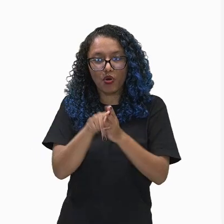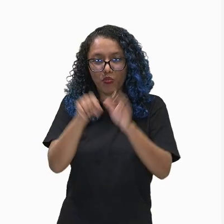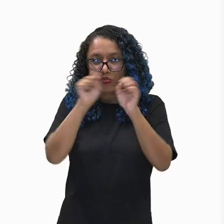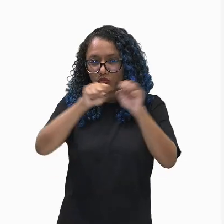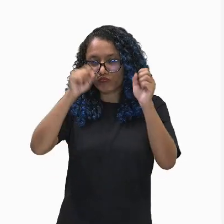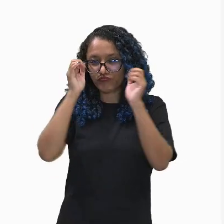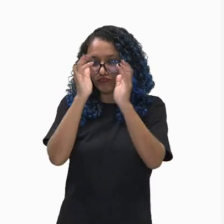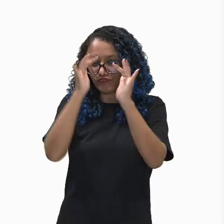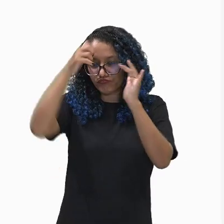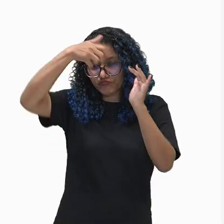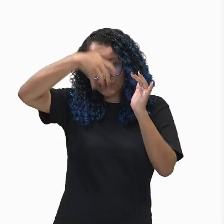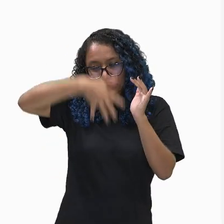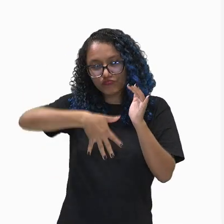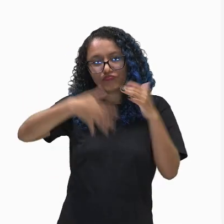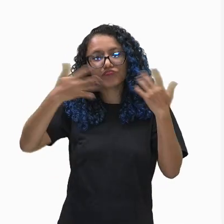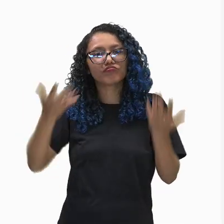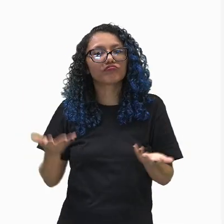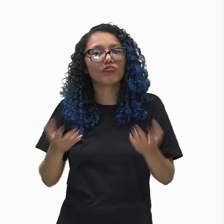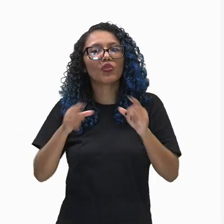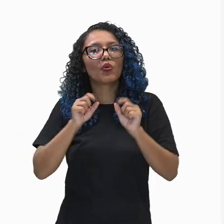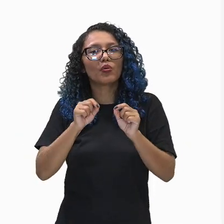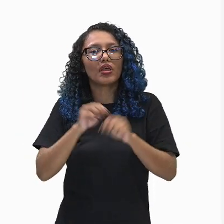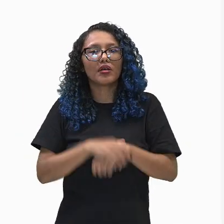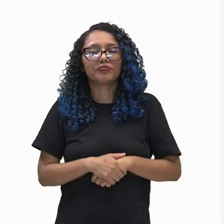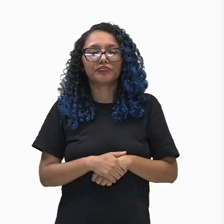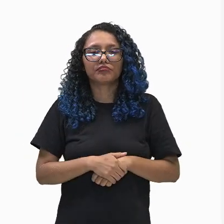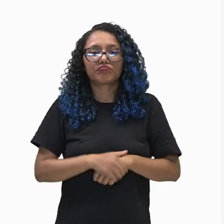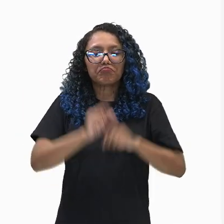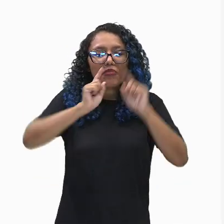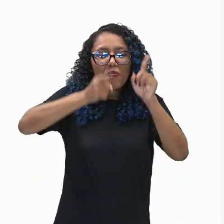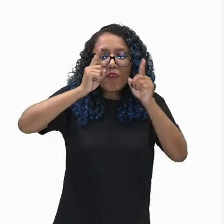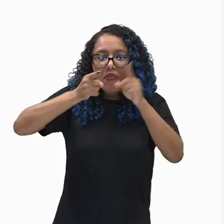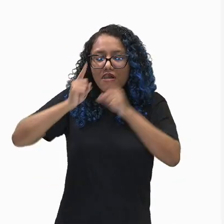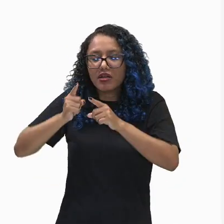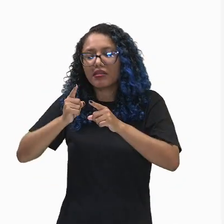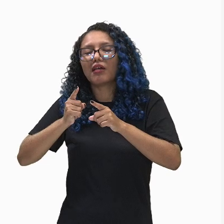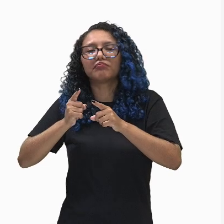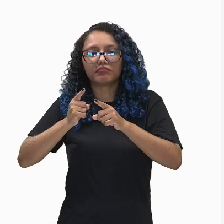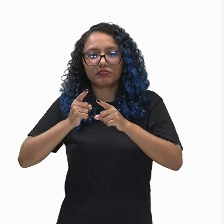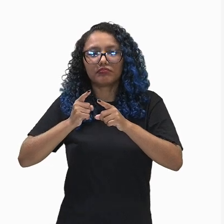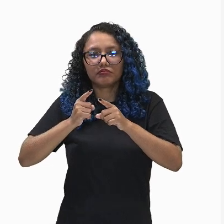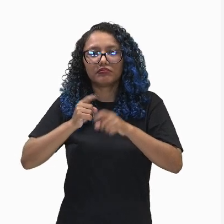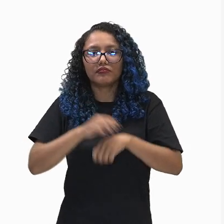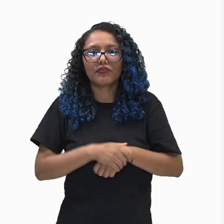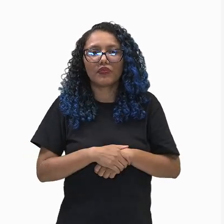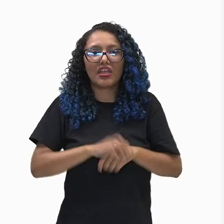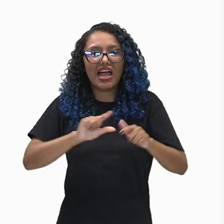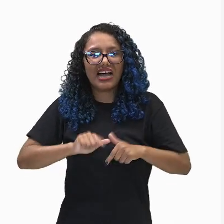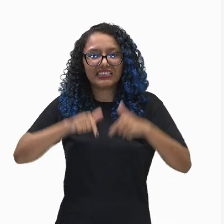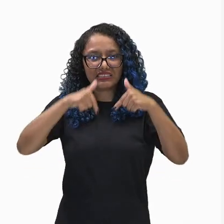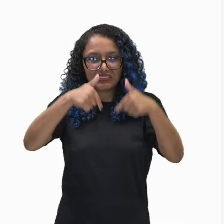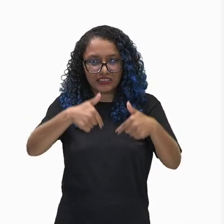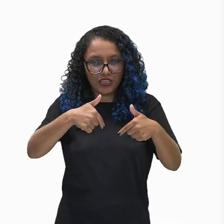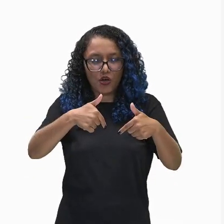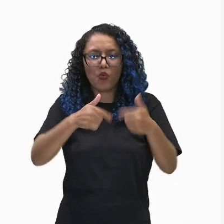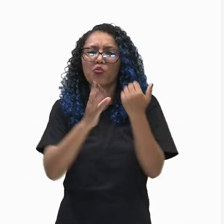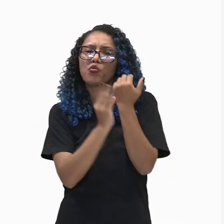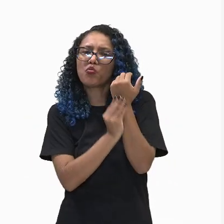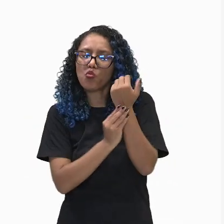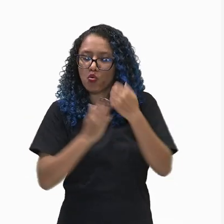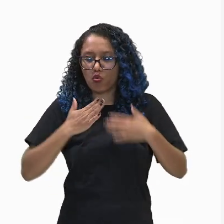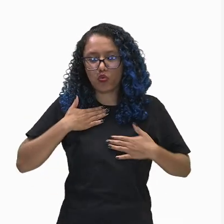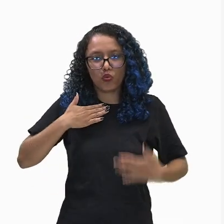função motora, ela envia comandos motores para os músculos e glândulas, controlando os